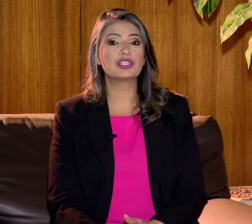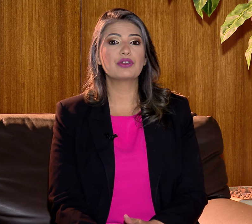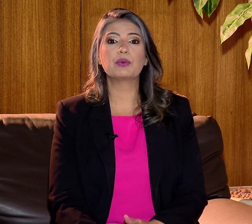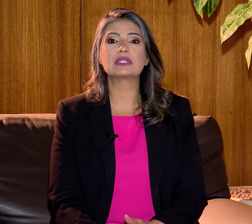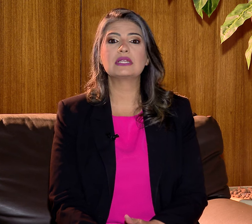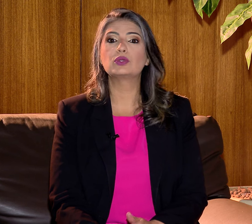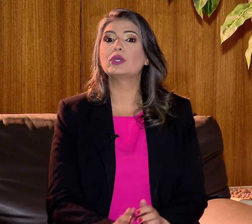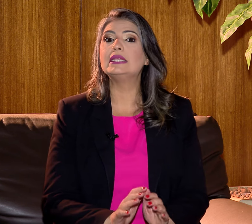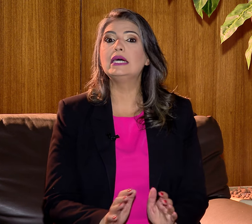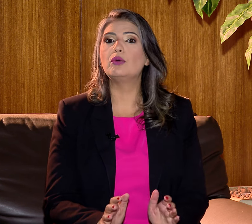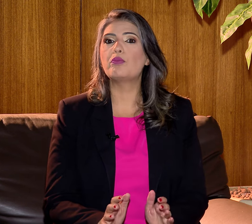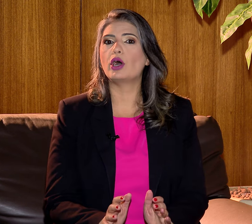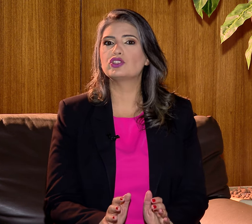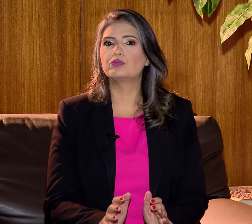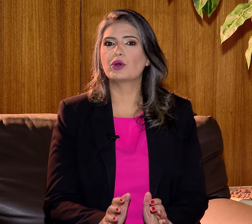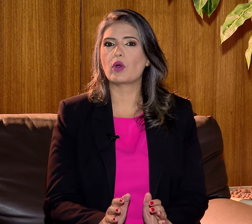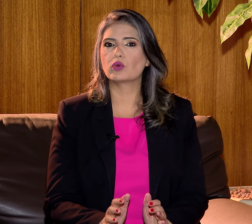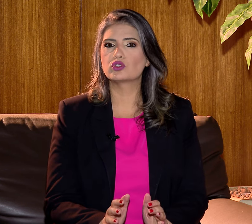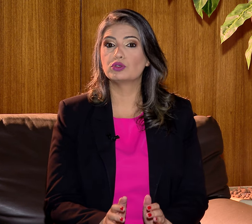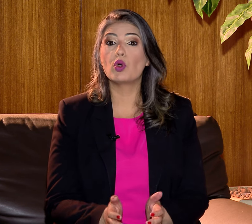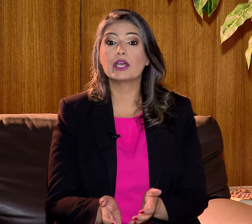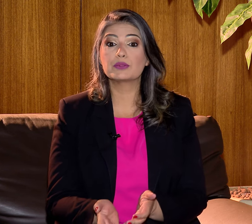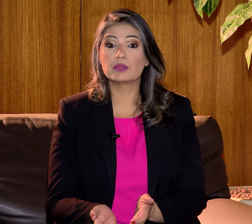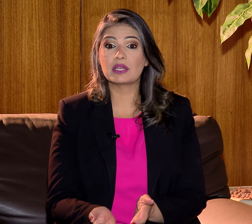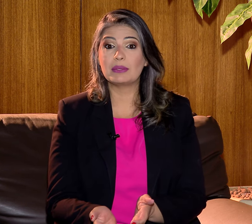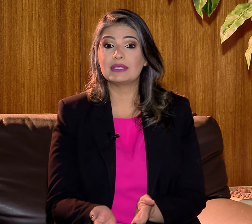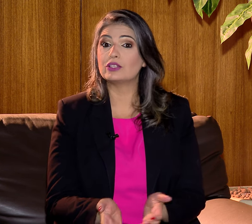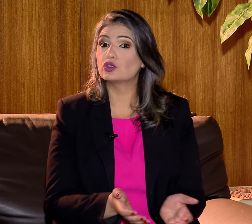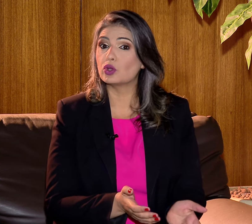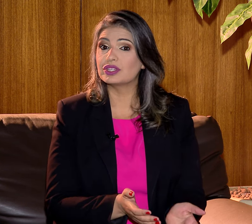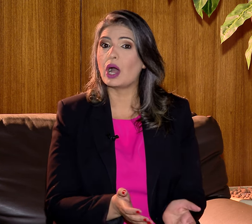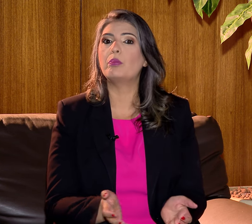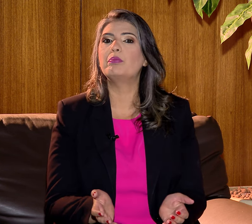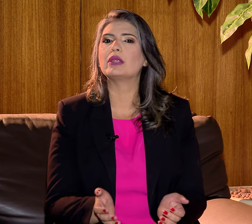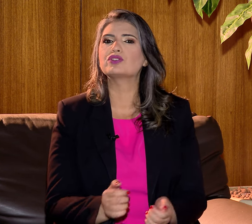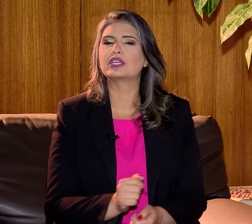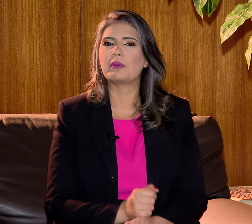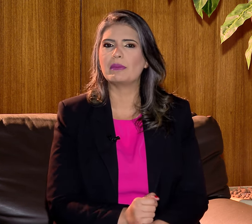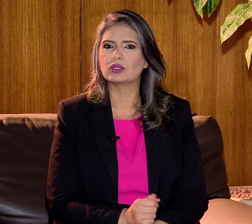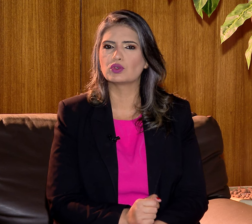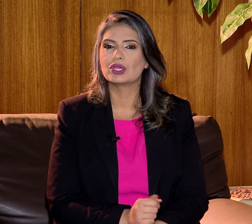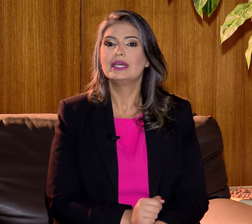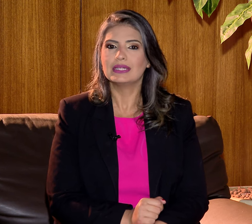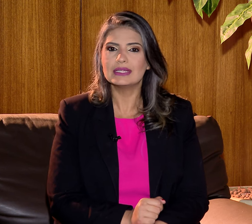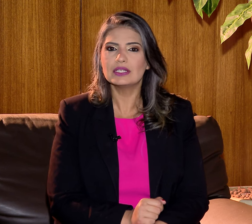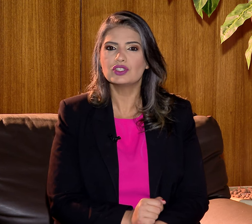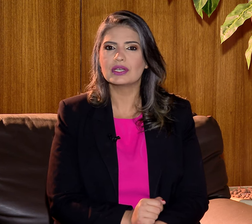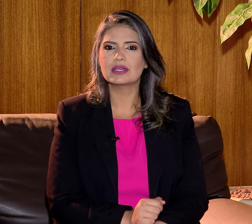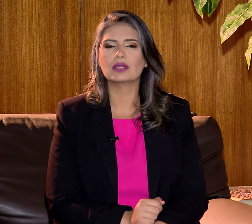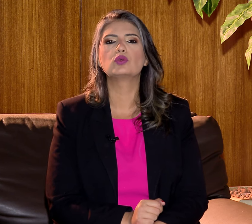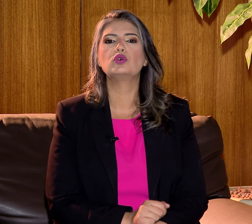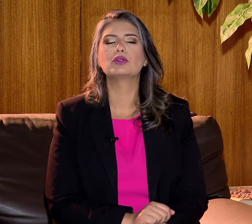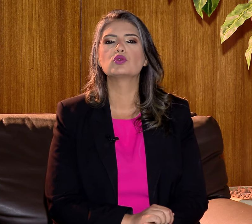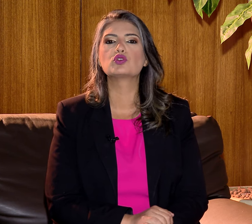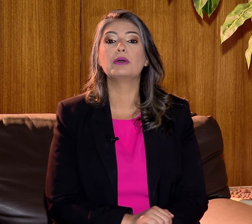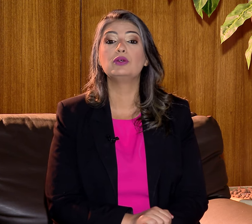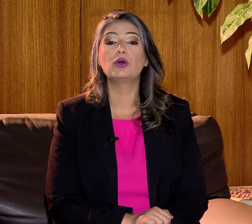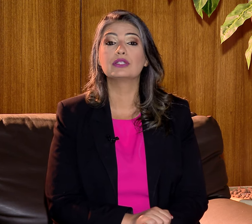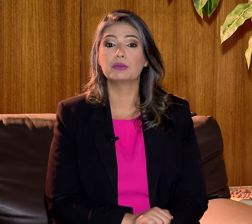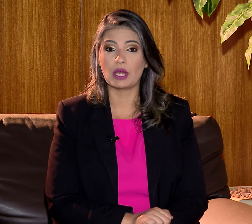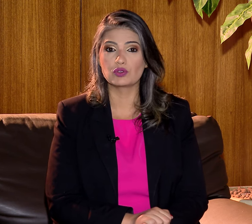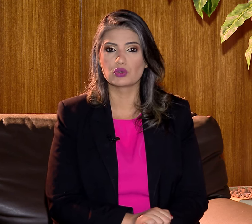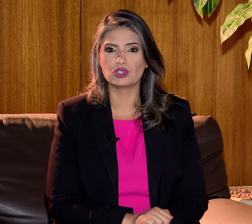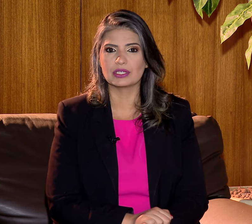operadora de TV por assinatura não pode impor ao consumidor responsabilidade Total pelos equipamentos decide terceira turma do